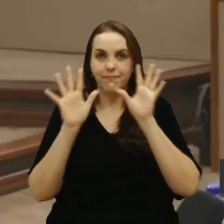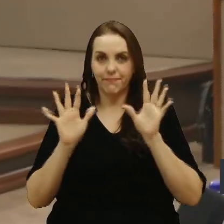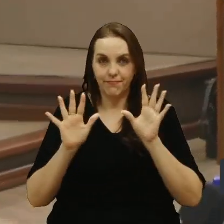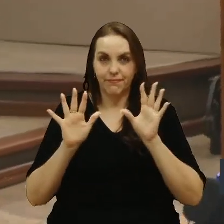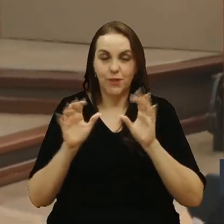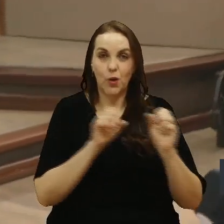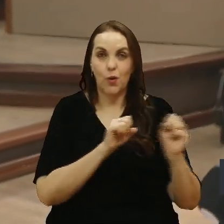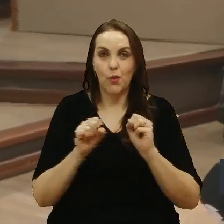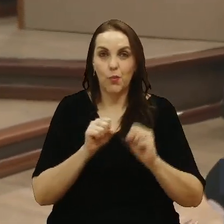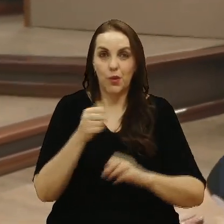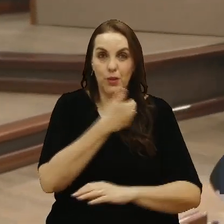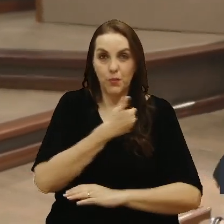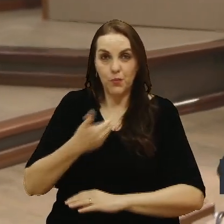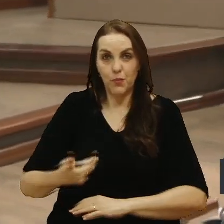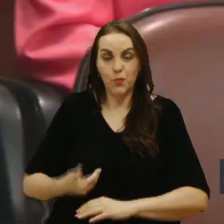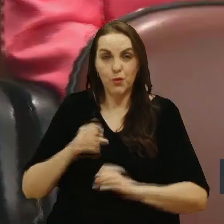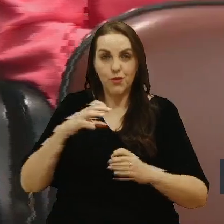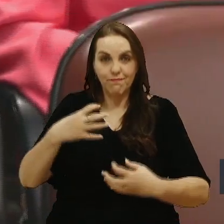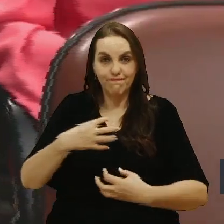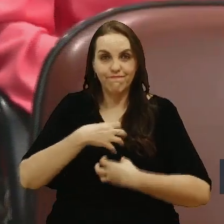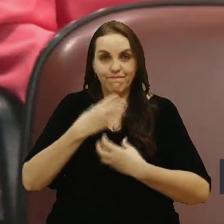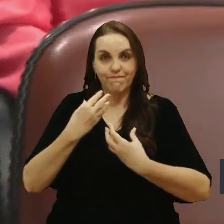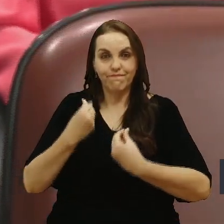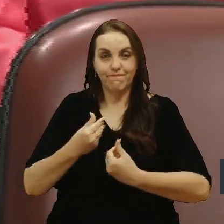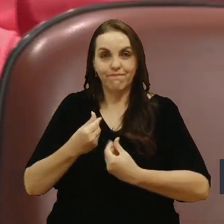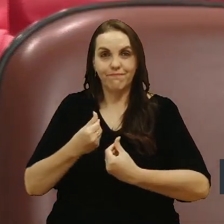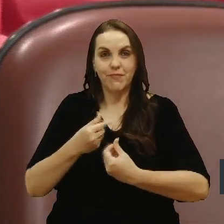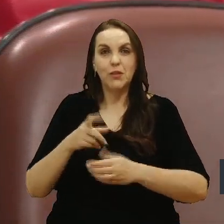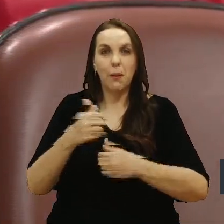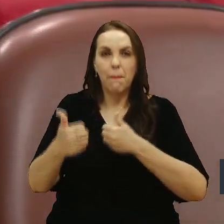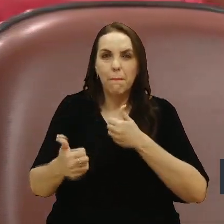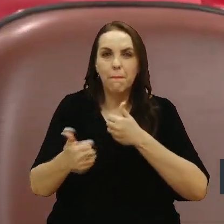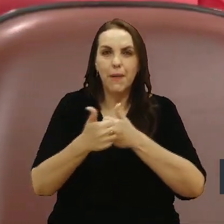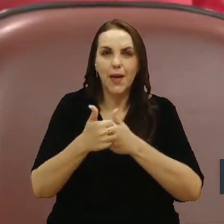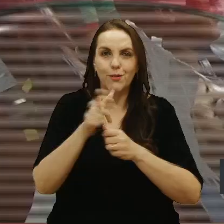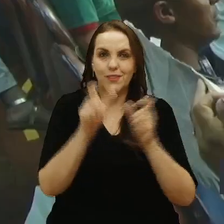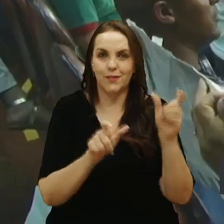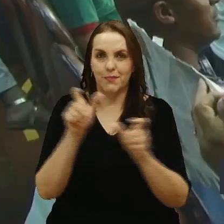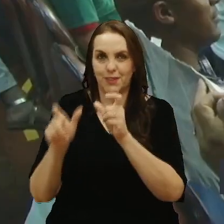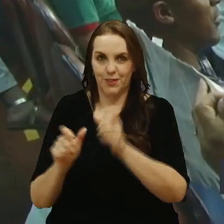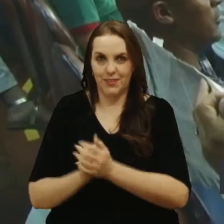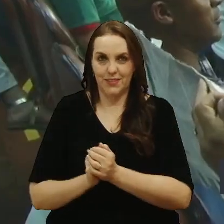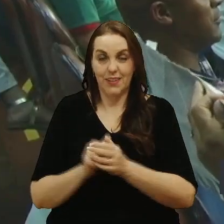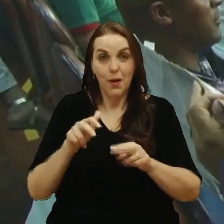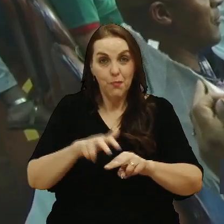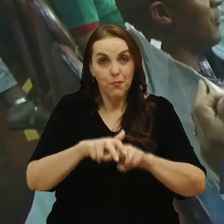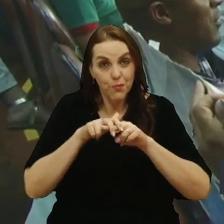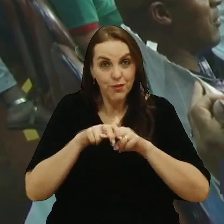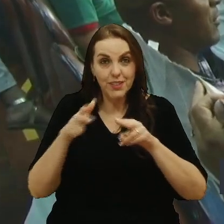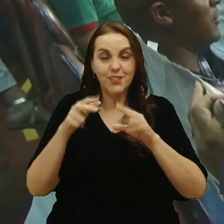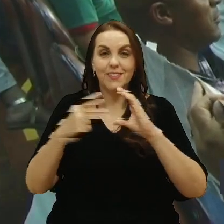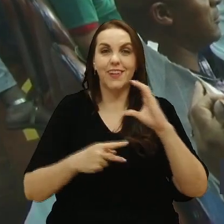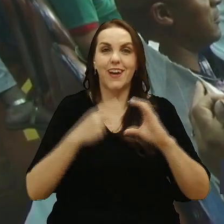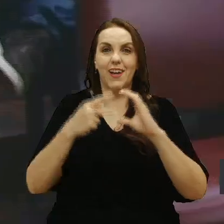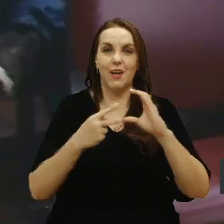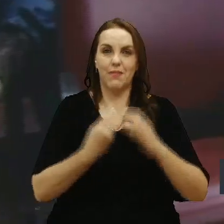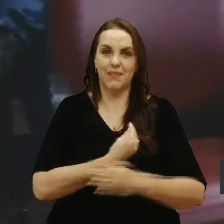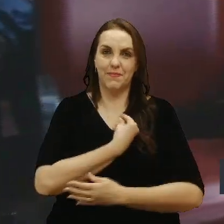poder público só faz sentido quando está perto das pessoas. É para isso que a Câmara